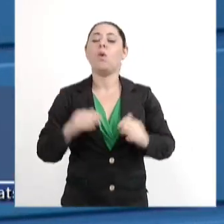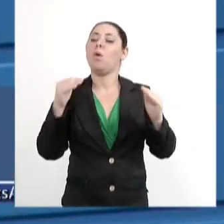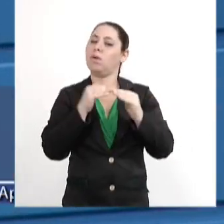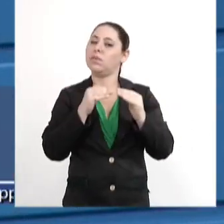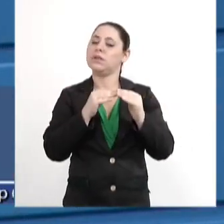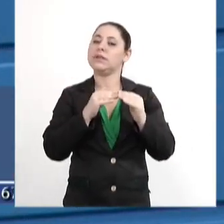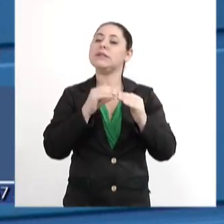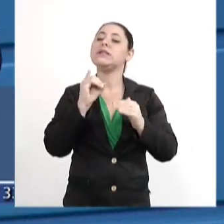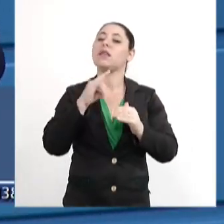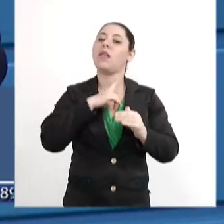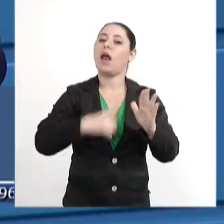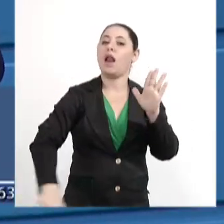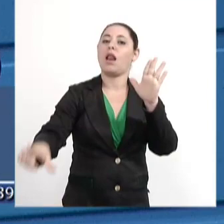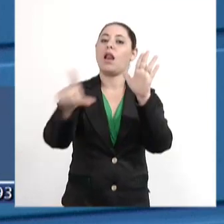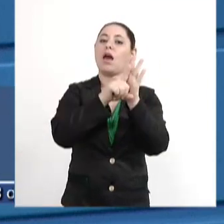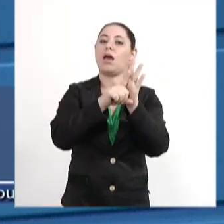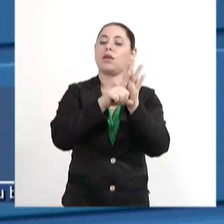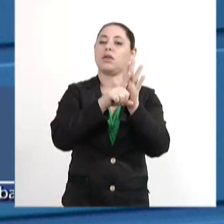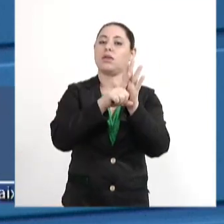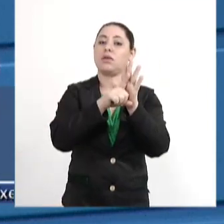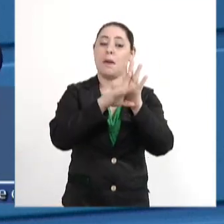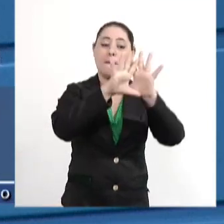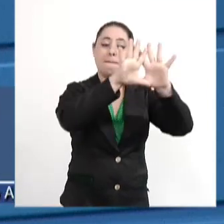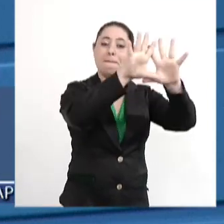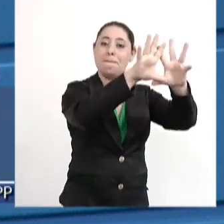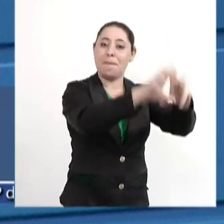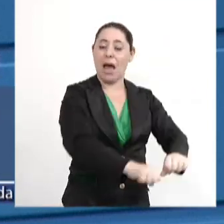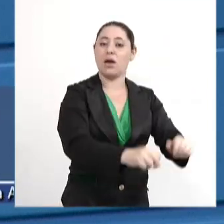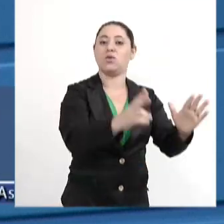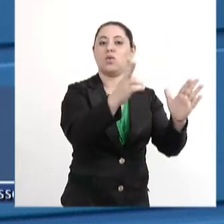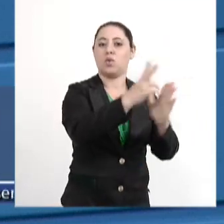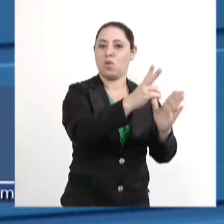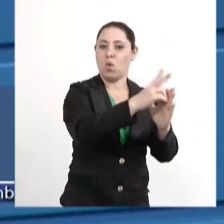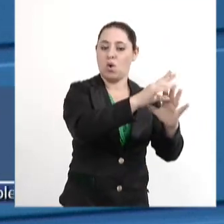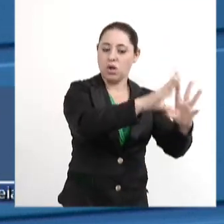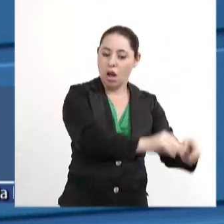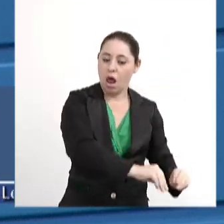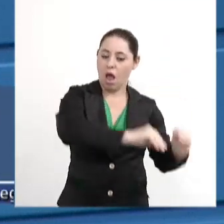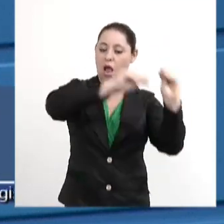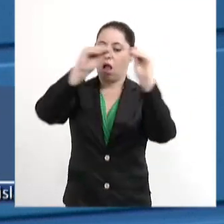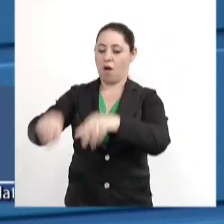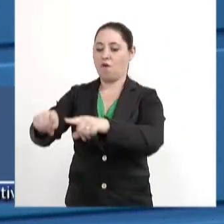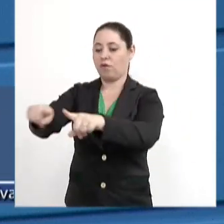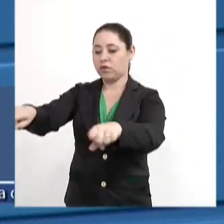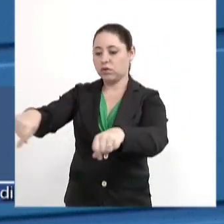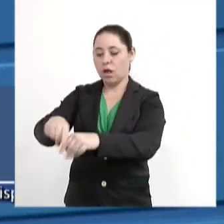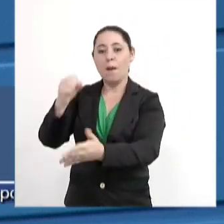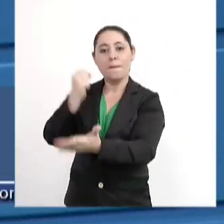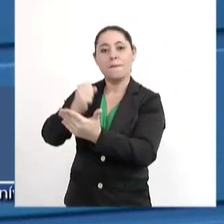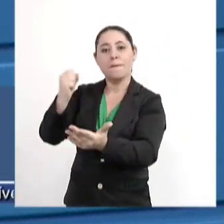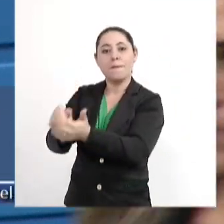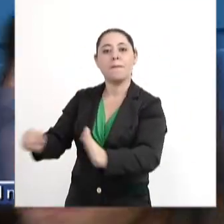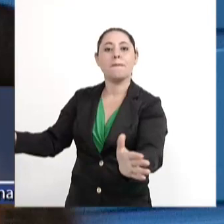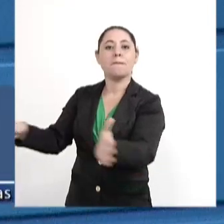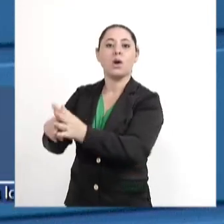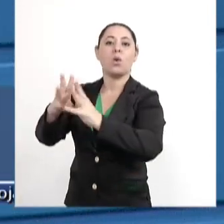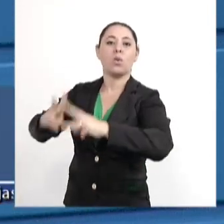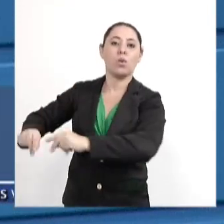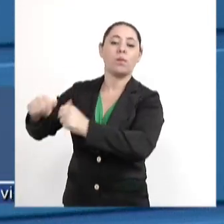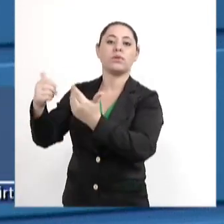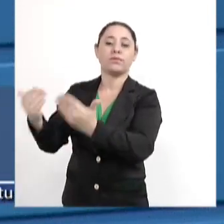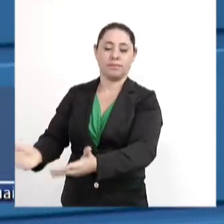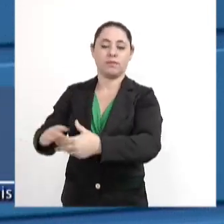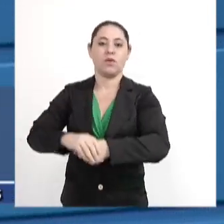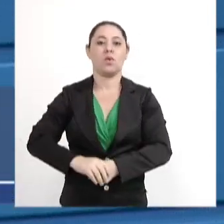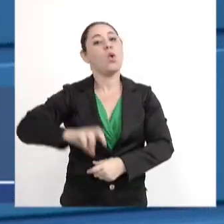existe a lei, ele vai lá e tira os índios das invasões das terras privadas. Ou